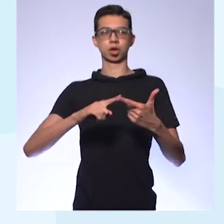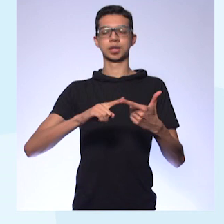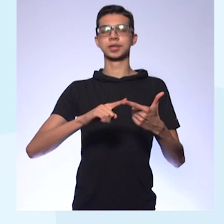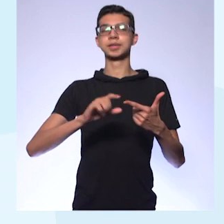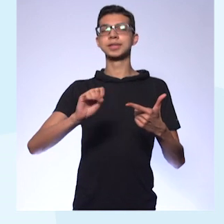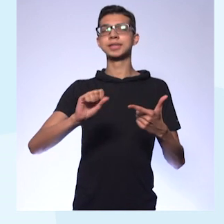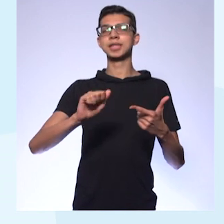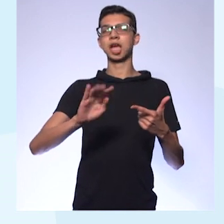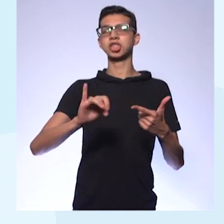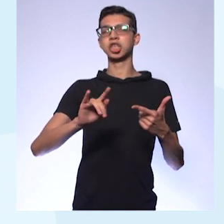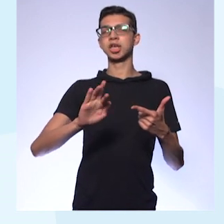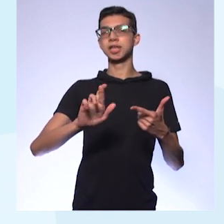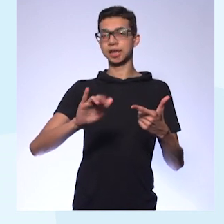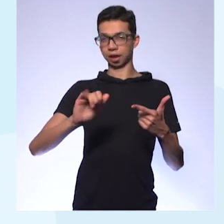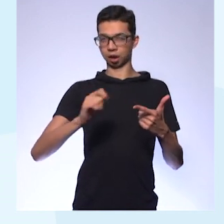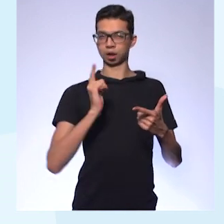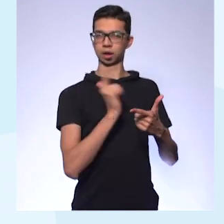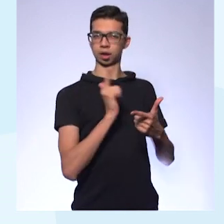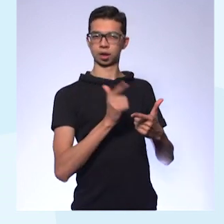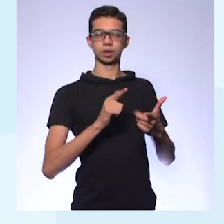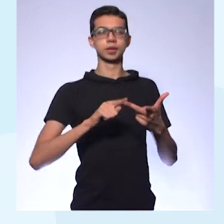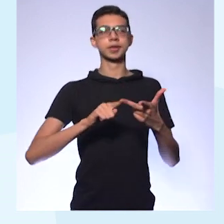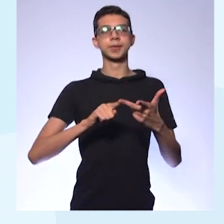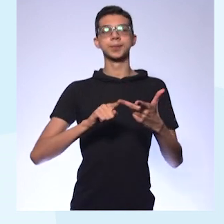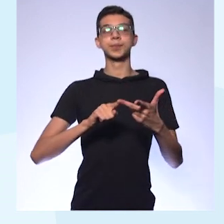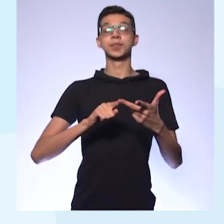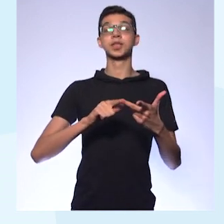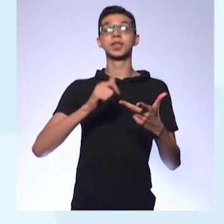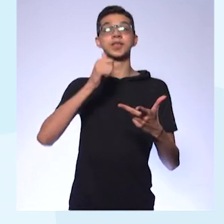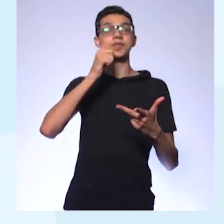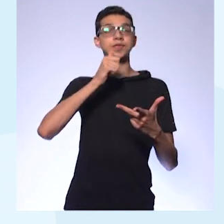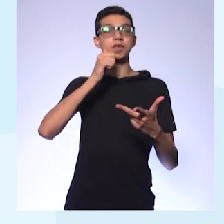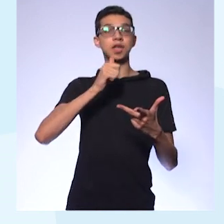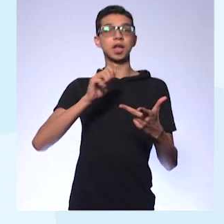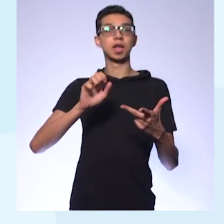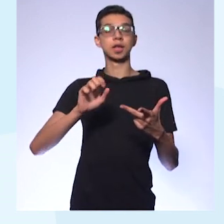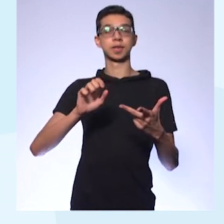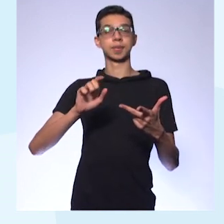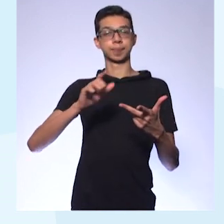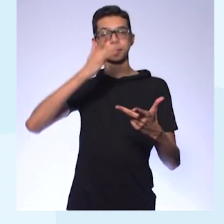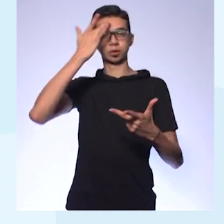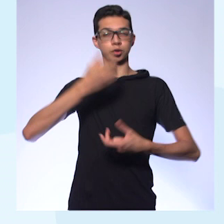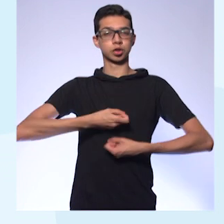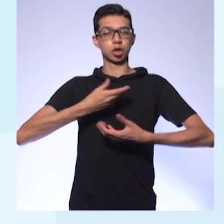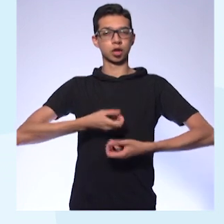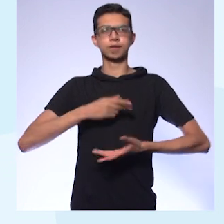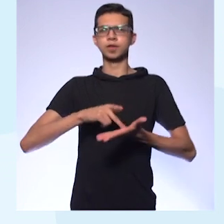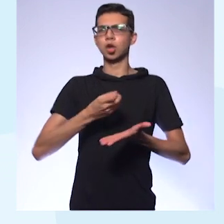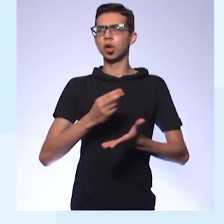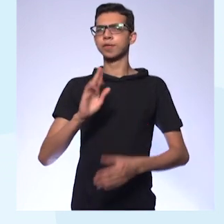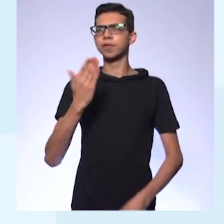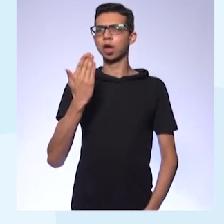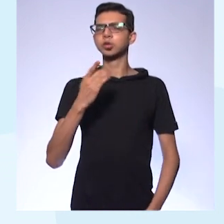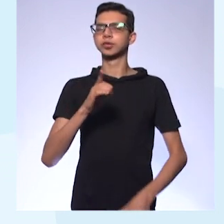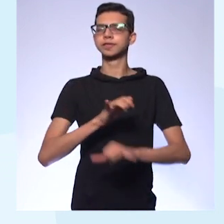satíricas, cantigas de eu lírico feminino. Verdadeiro ou falso? Participe conosco, responda.